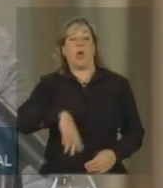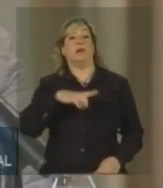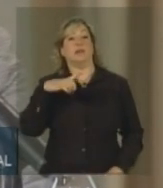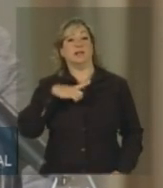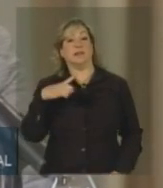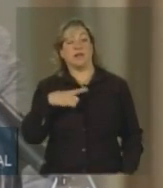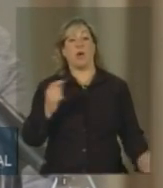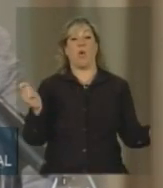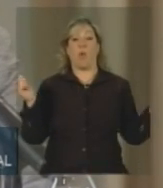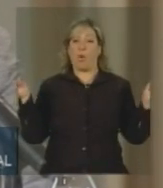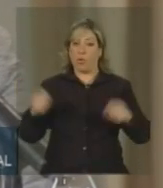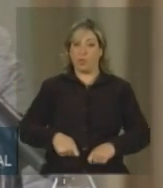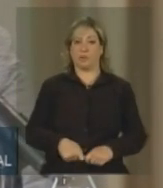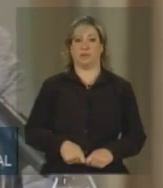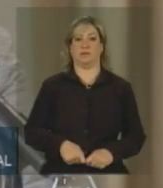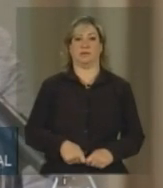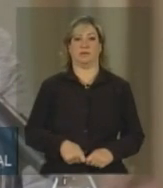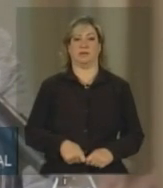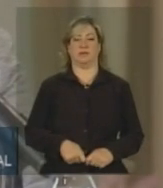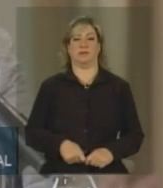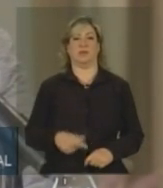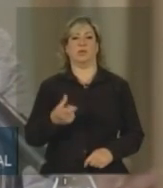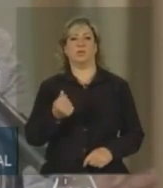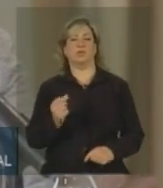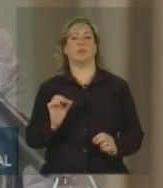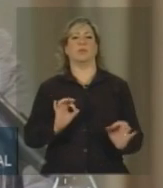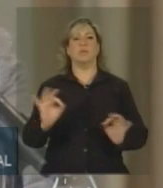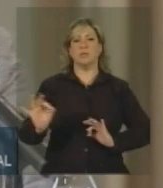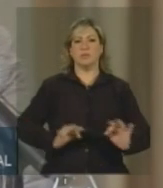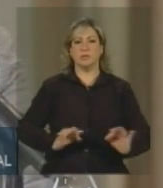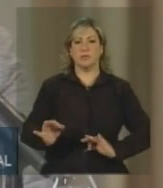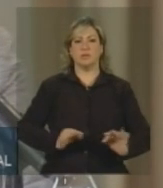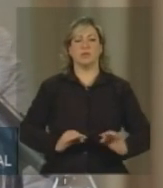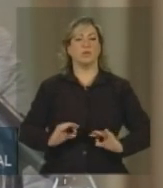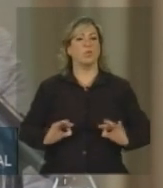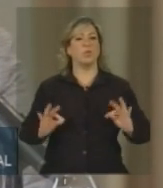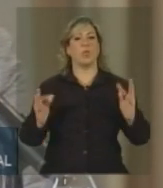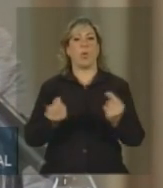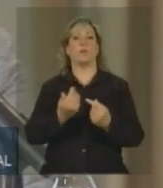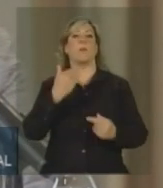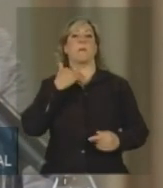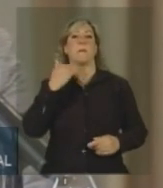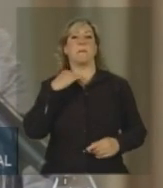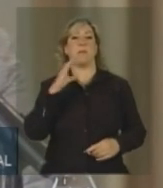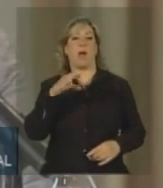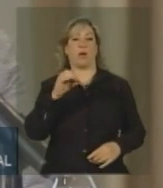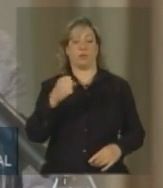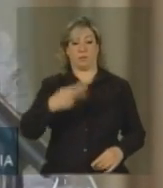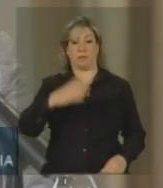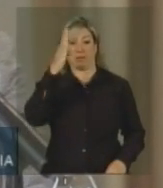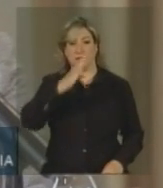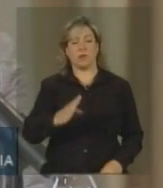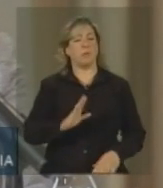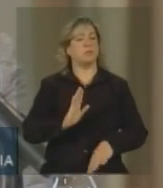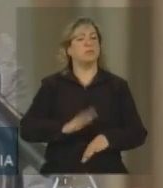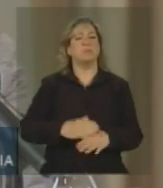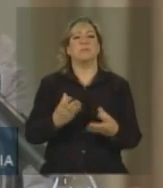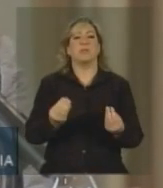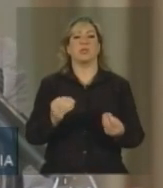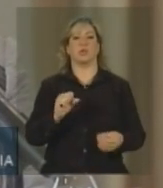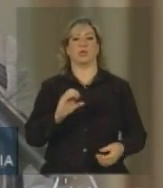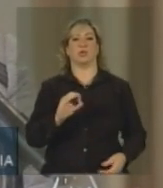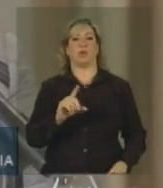recurso a toda a regulação dos bancos brasileiros, que é muito sólida essa